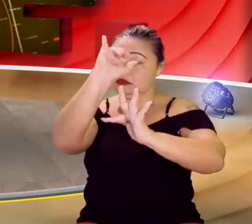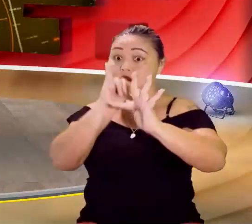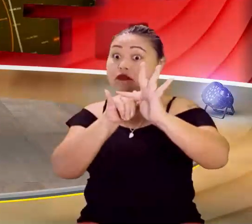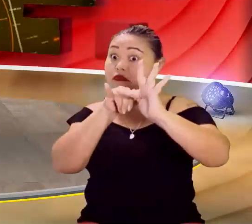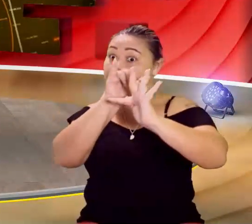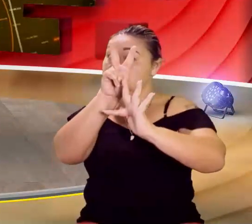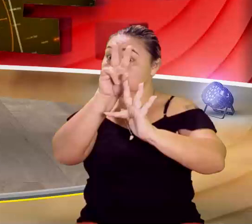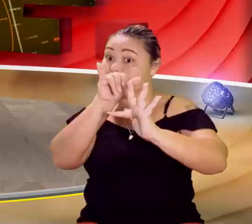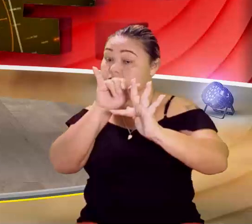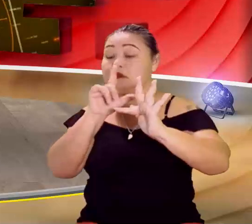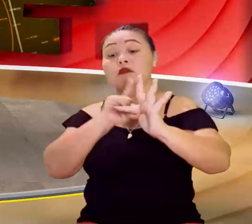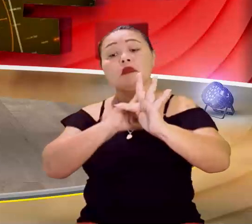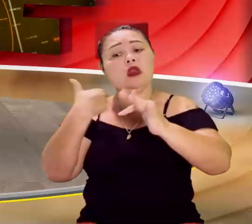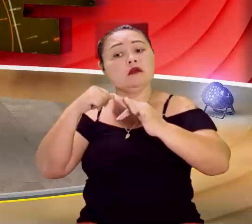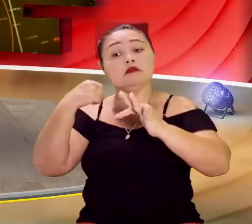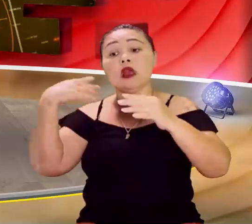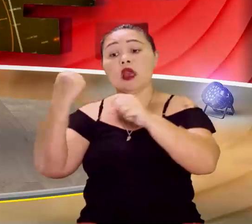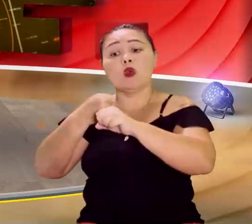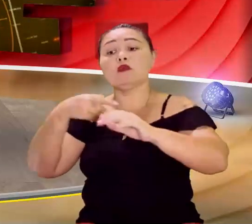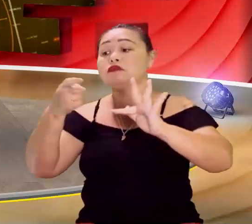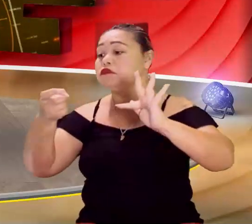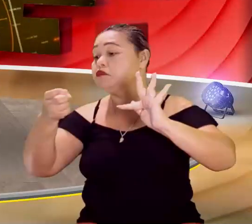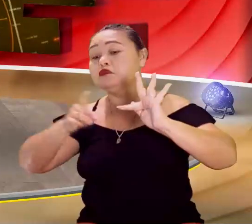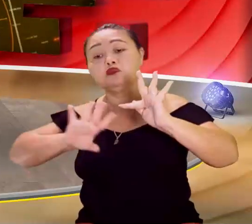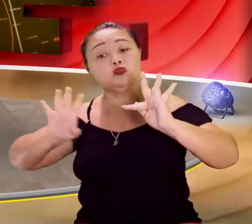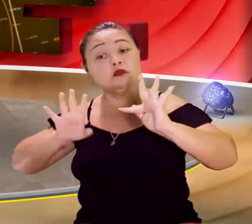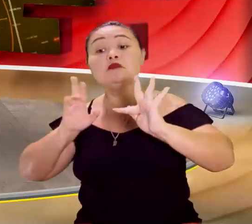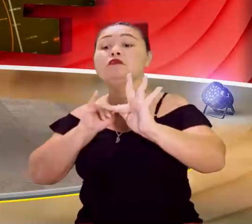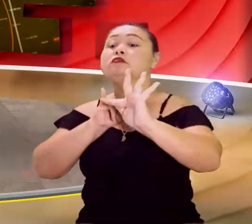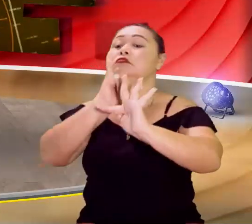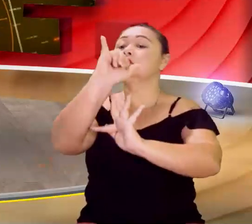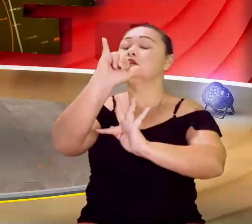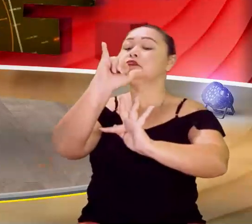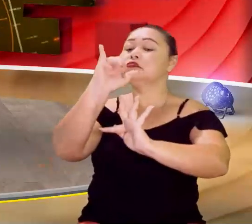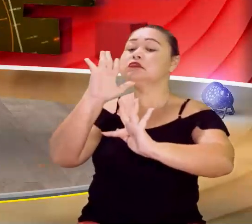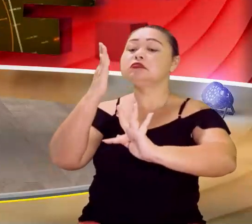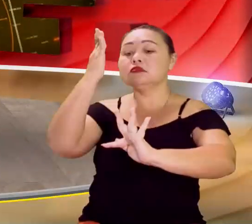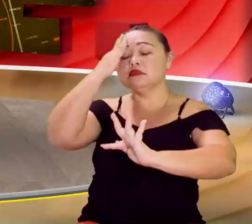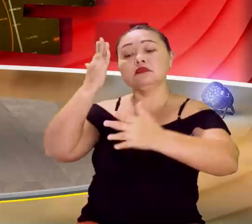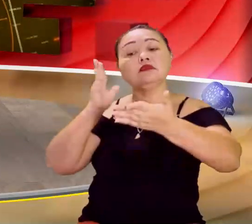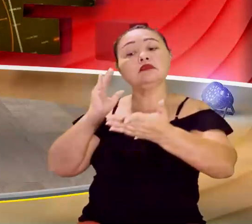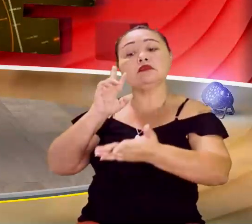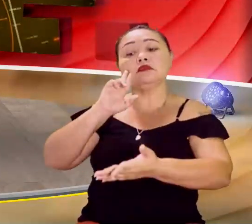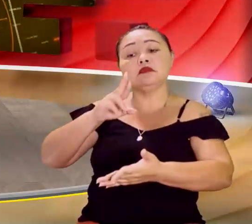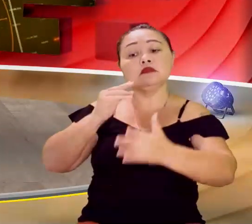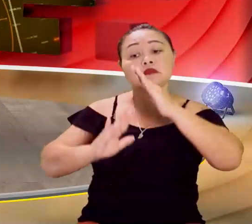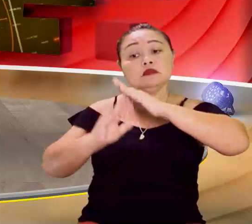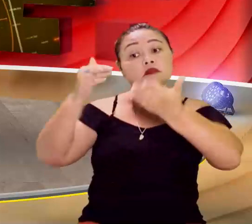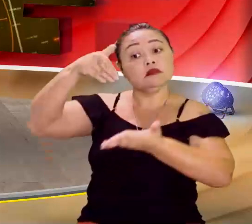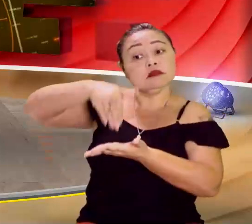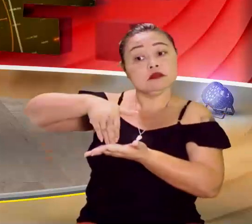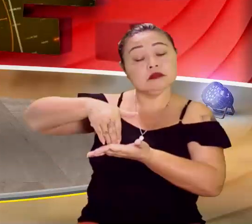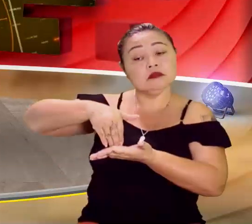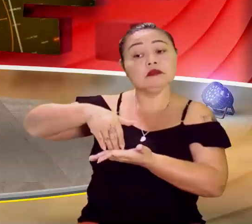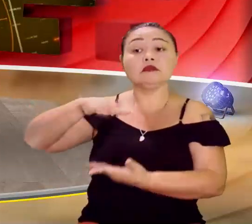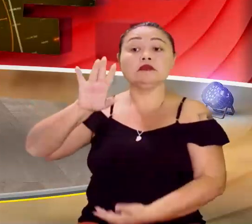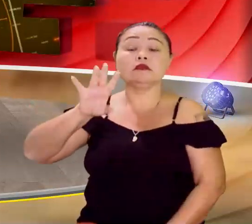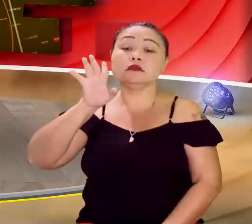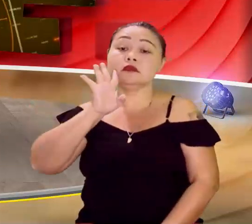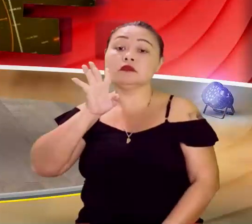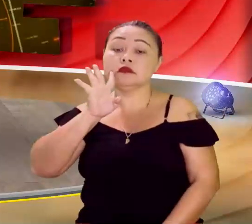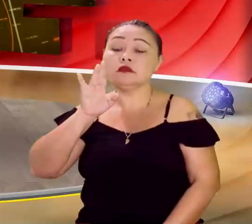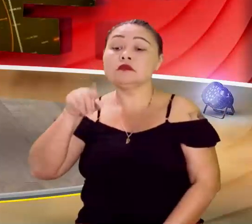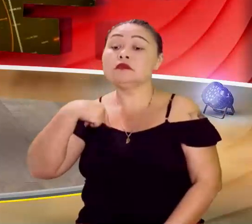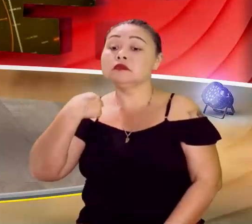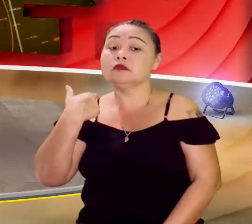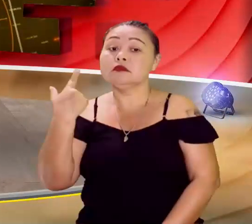Isso. Não precisa calcular o x. O y é que te dá o máximo ou o mínimo da função, tá? E o legal é quando nós